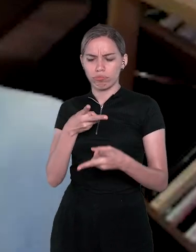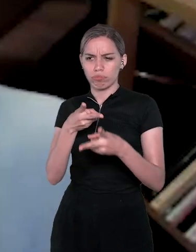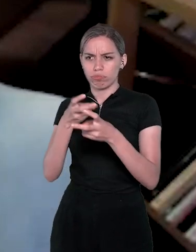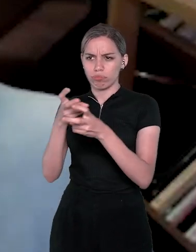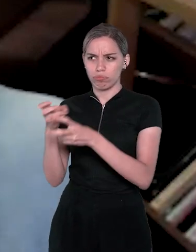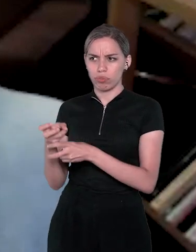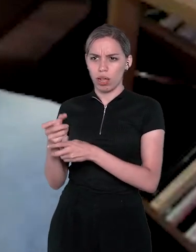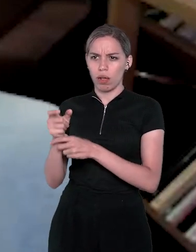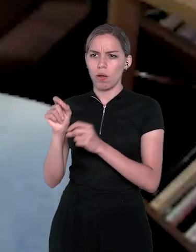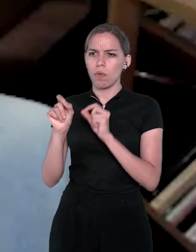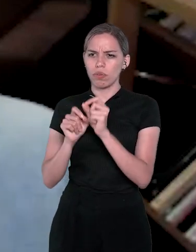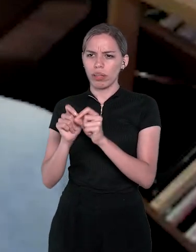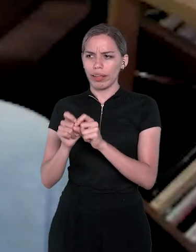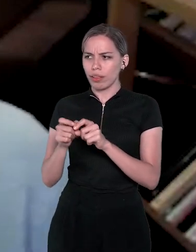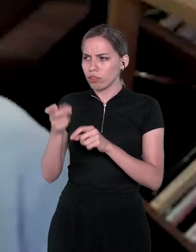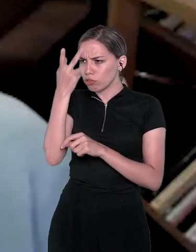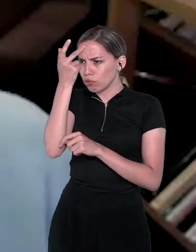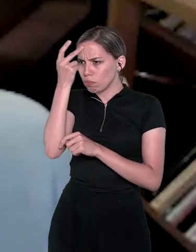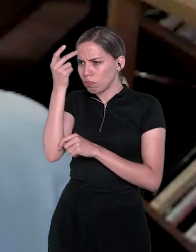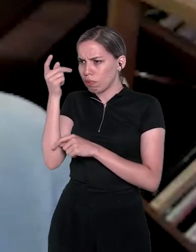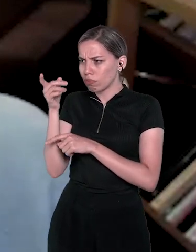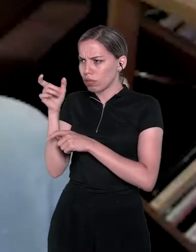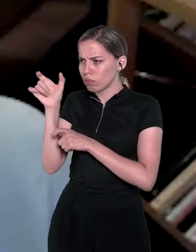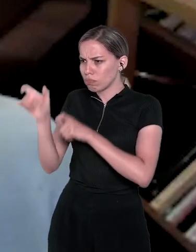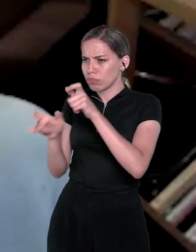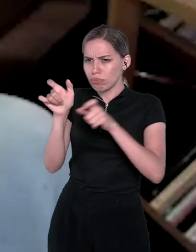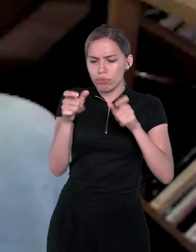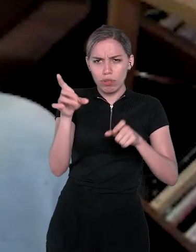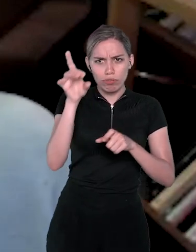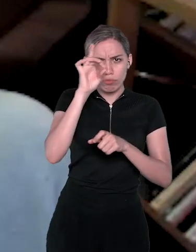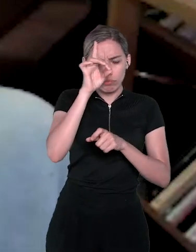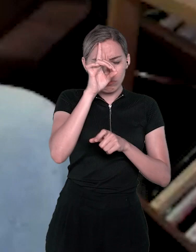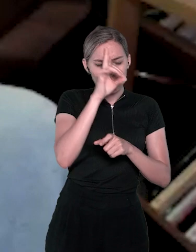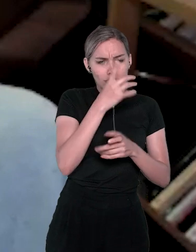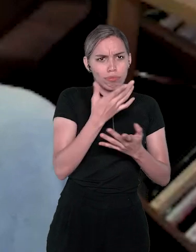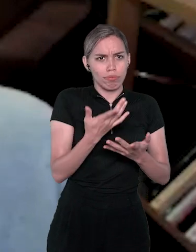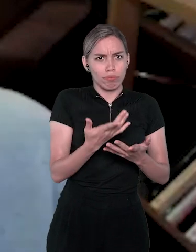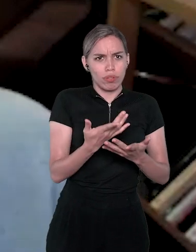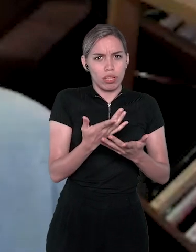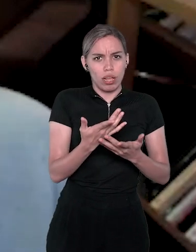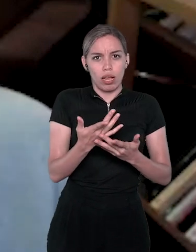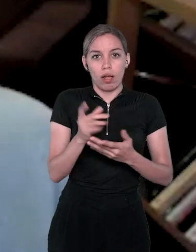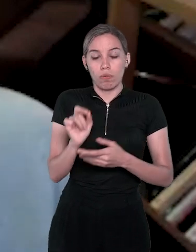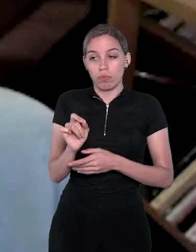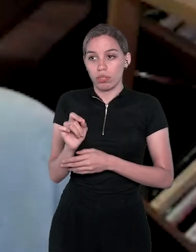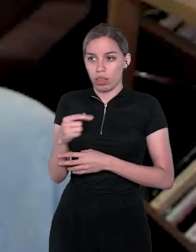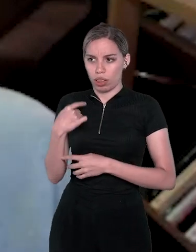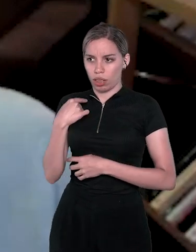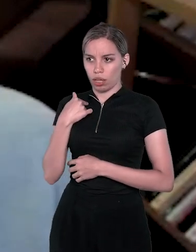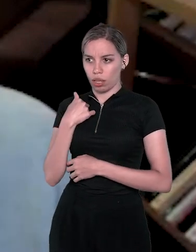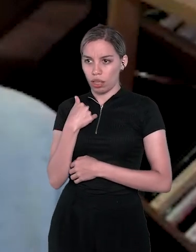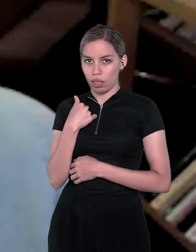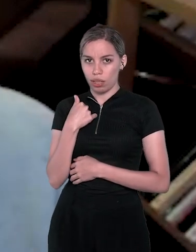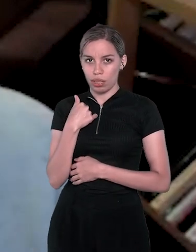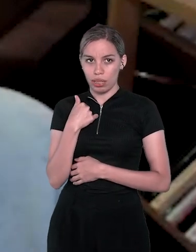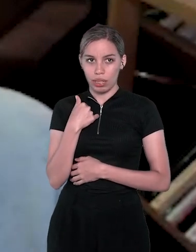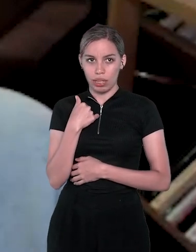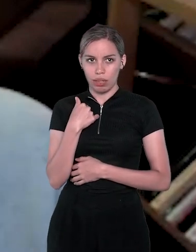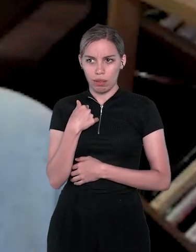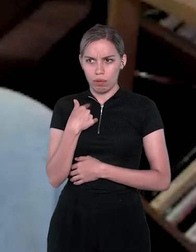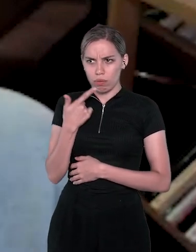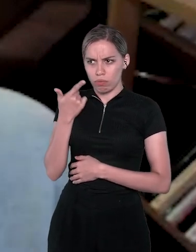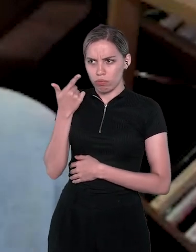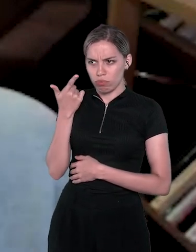eu fui vendo que isso invadia o cotidiano das pessoas e chegava a um ponto que já não me cabia